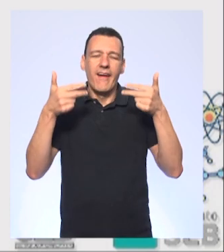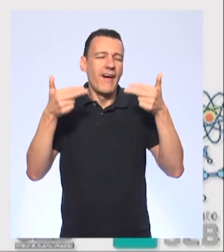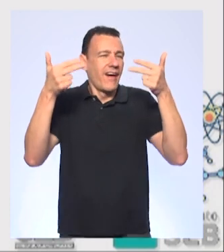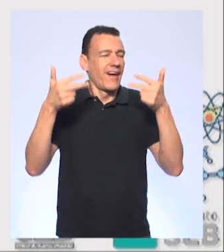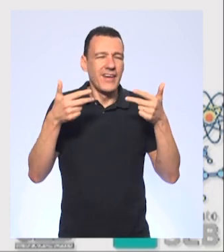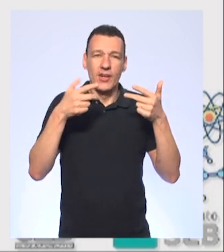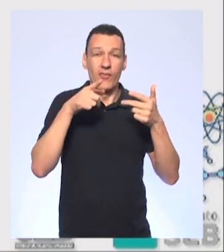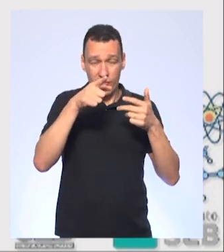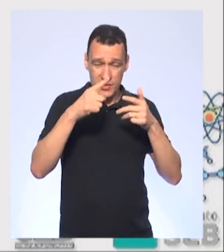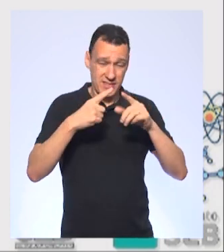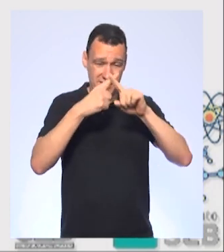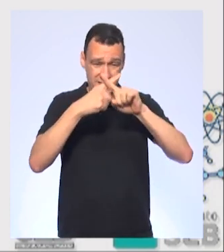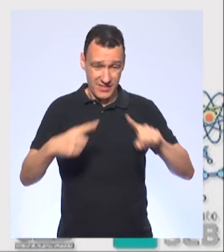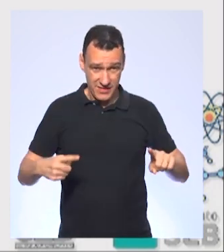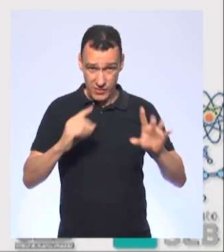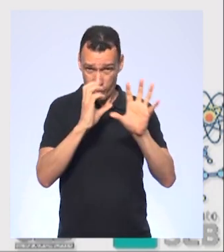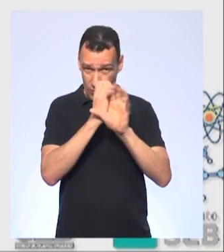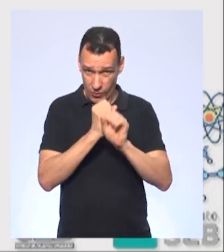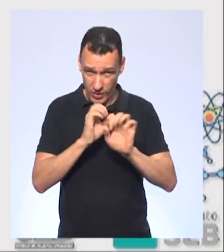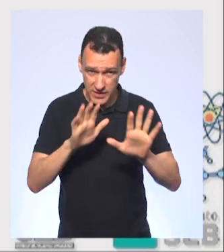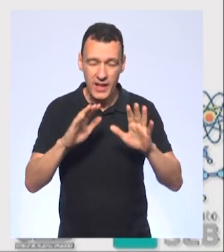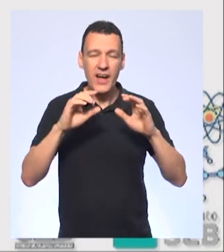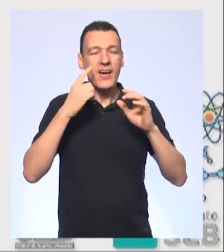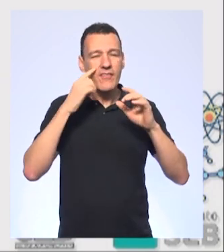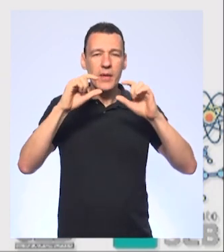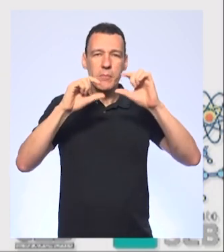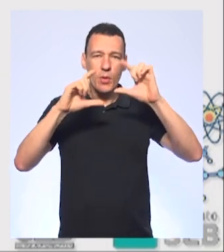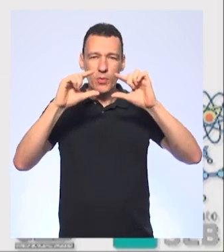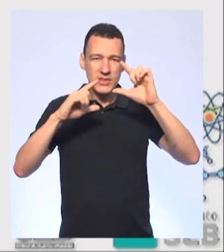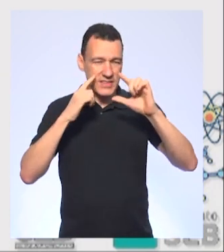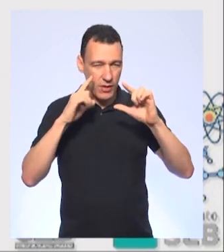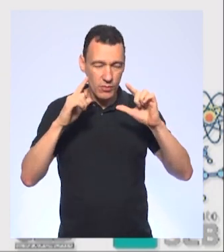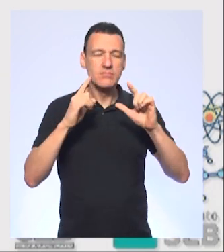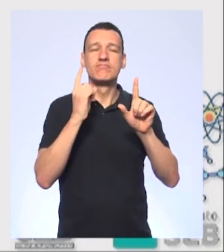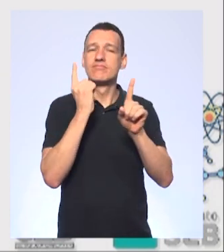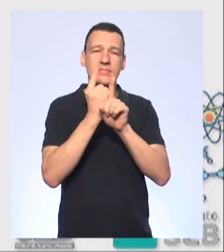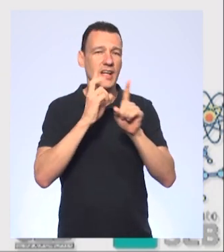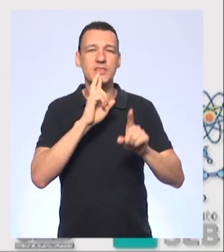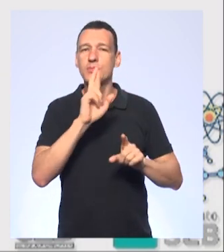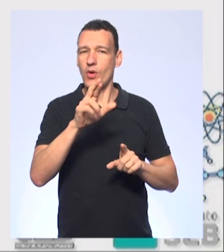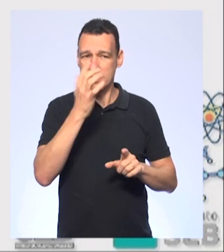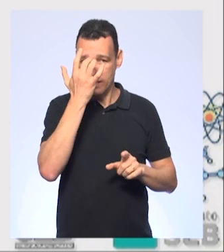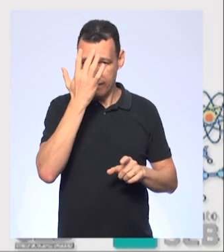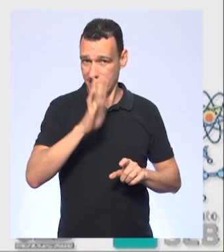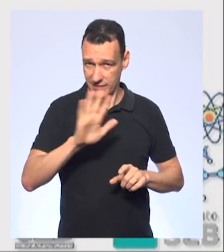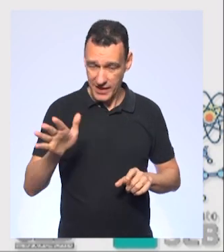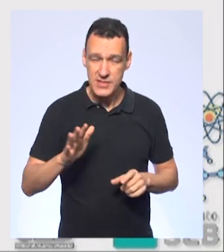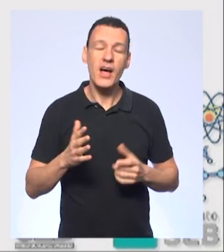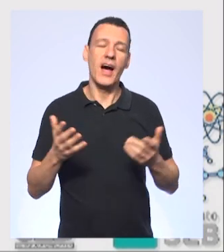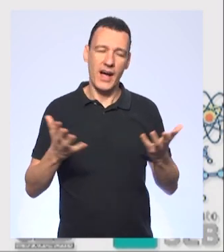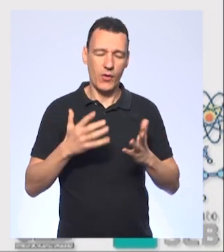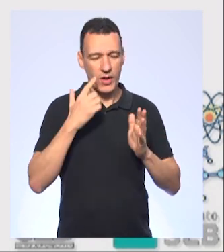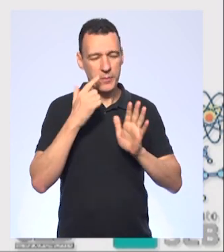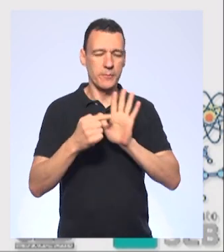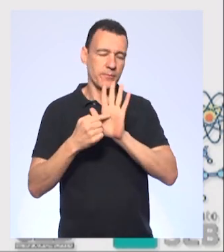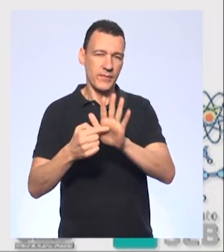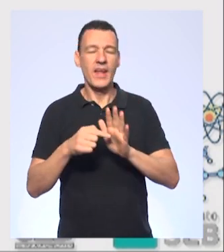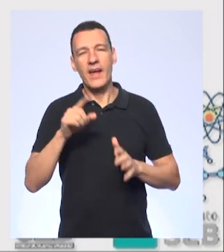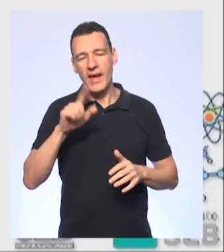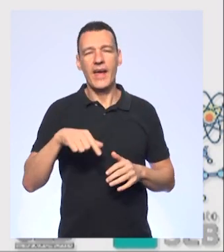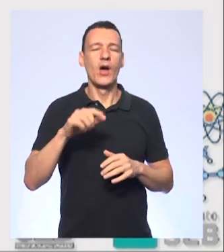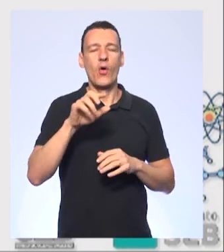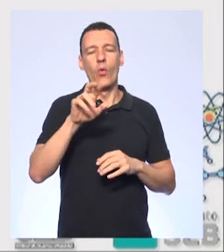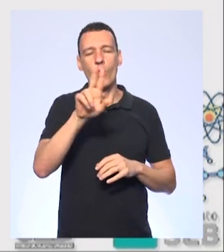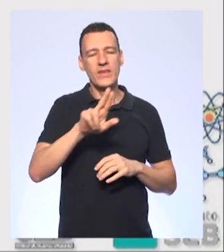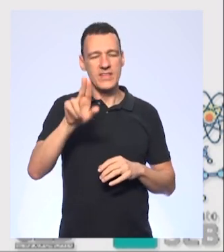Multiplica em cruz a proporção e tira-se o resultado. Veja essa questão da Universidade Federal do